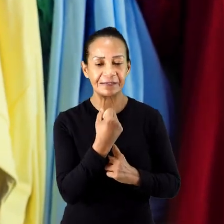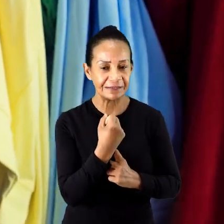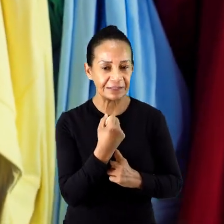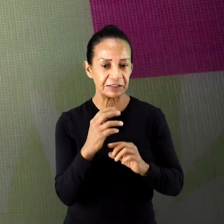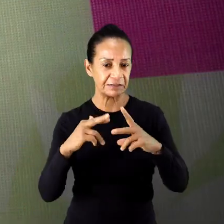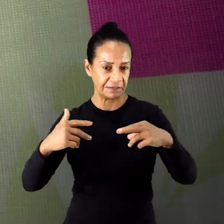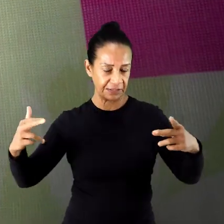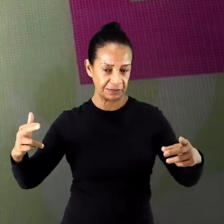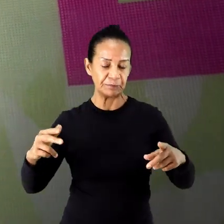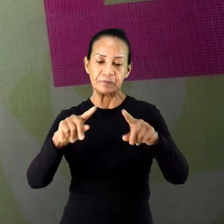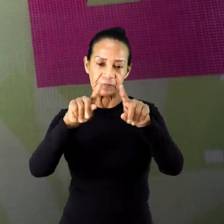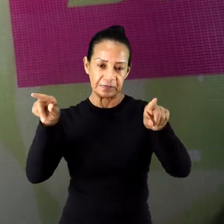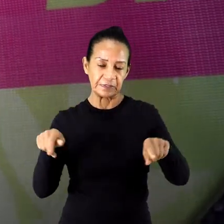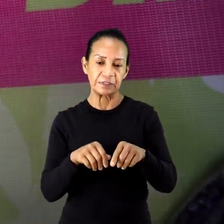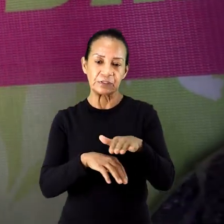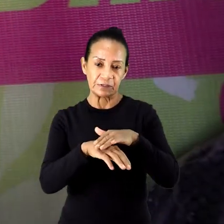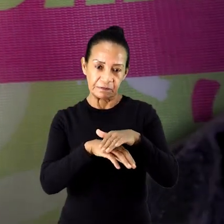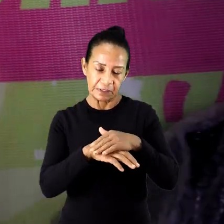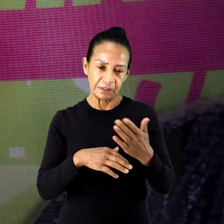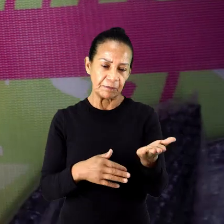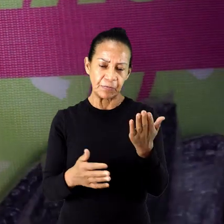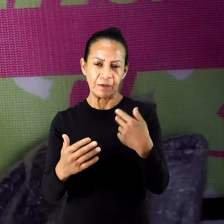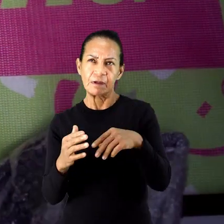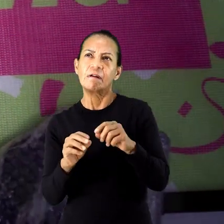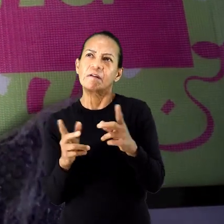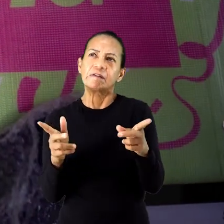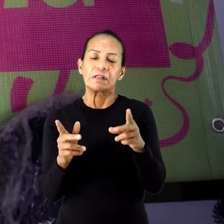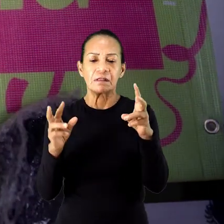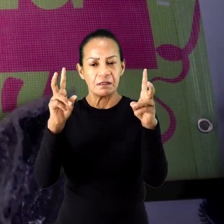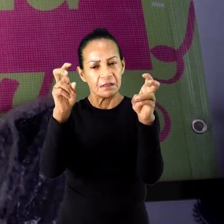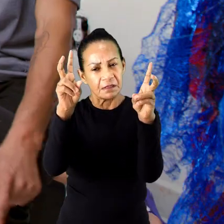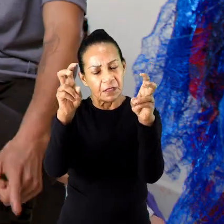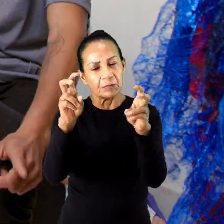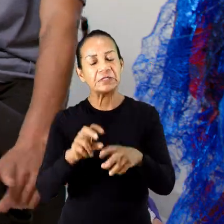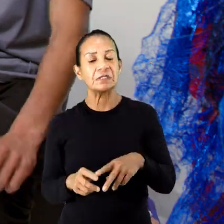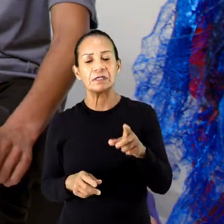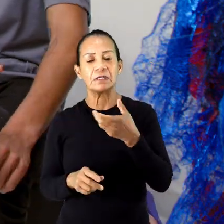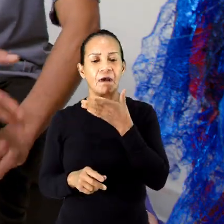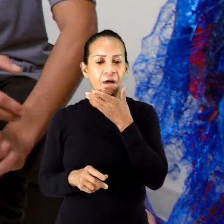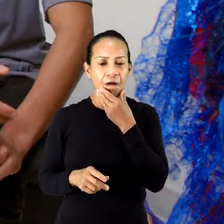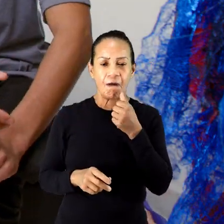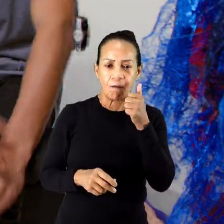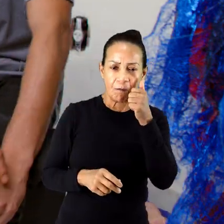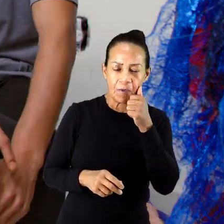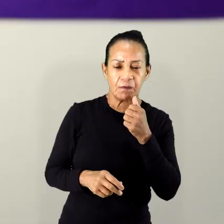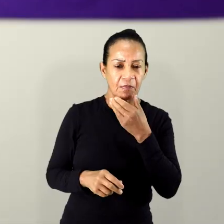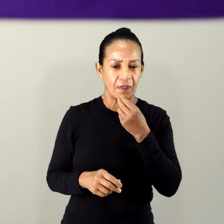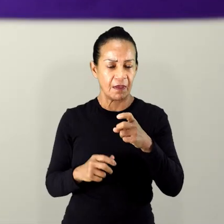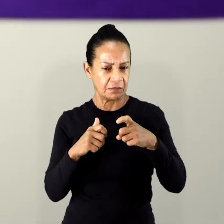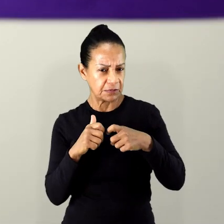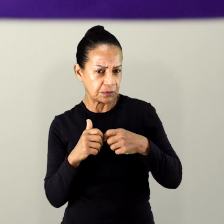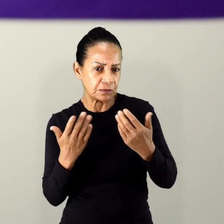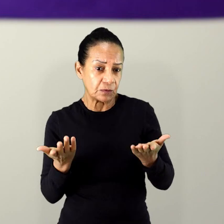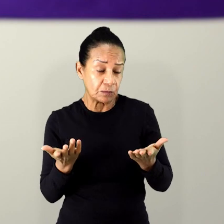essas performances, também fazíamos as rodas de conversa, trazia assuntos sobre sexualidade, identidade de gênero, né? A gente